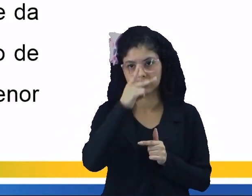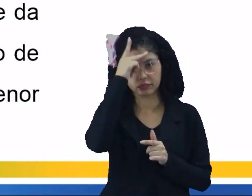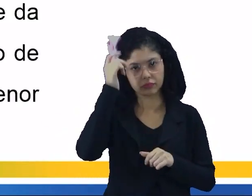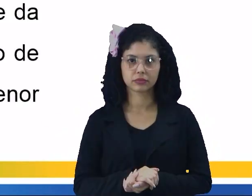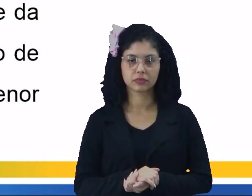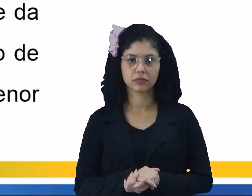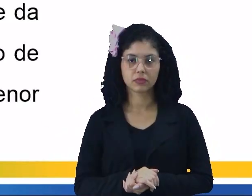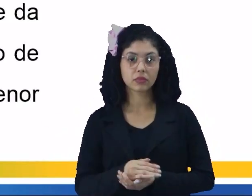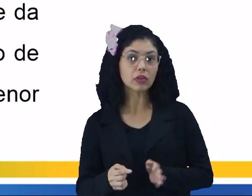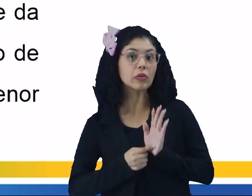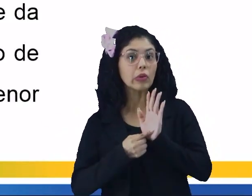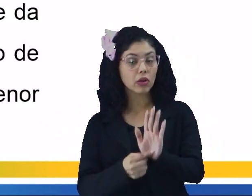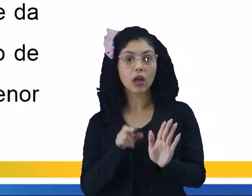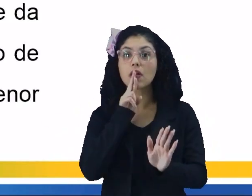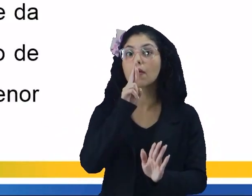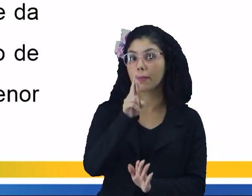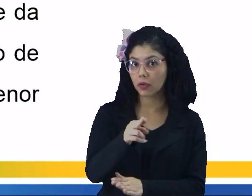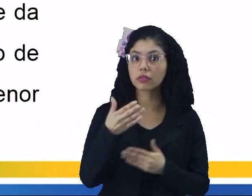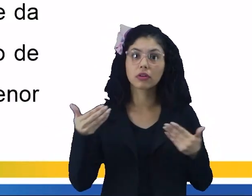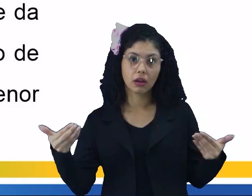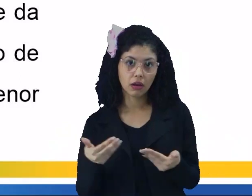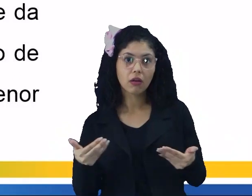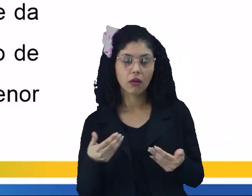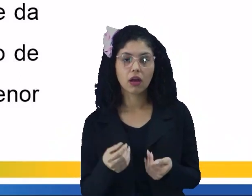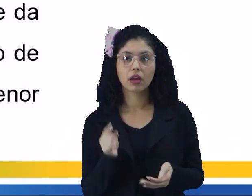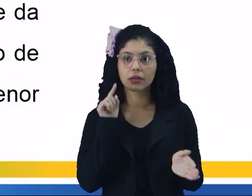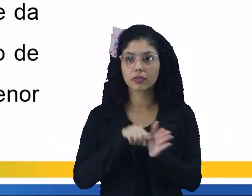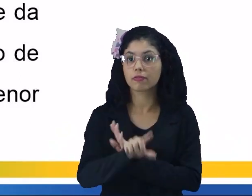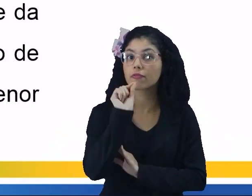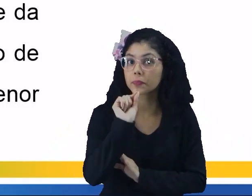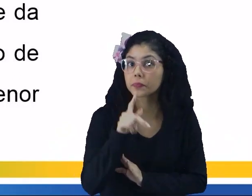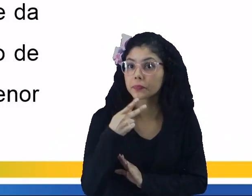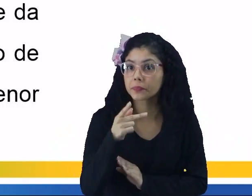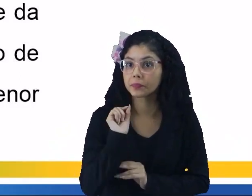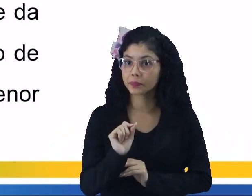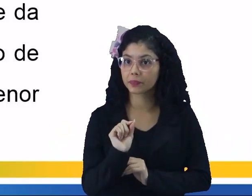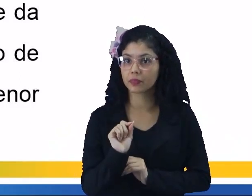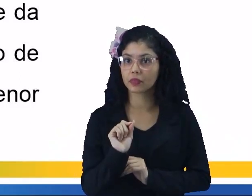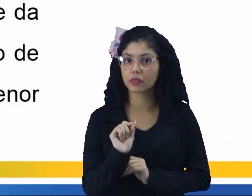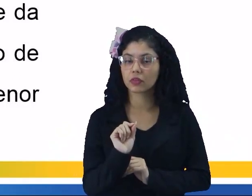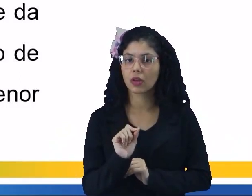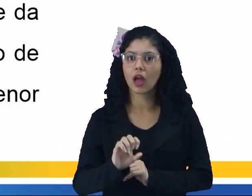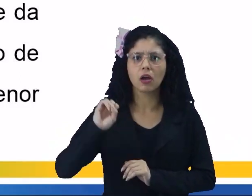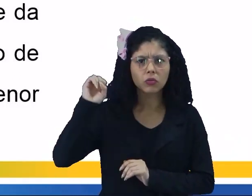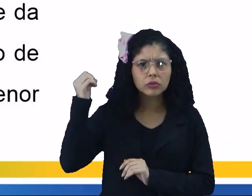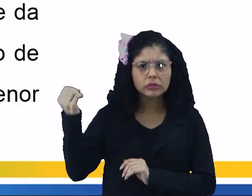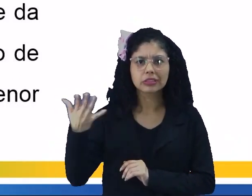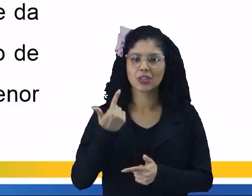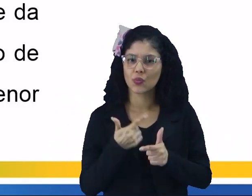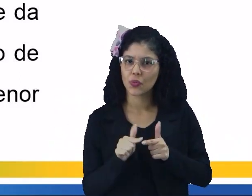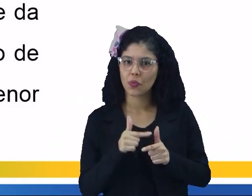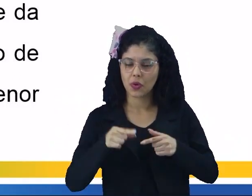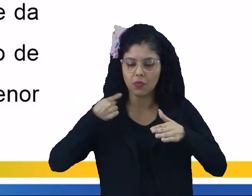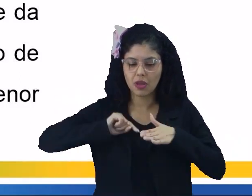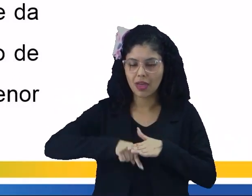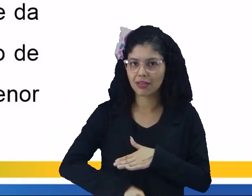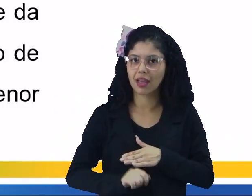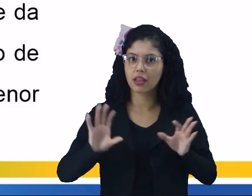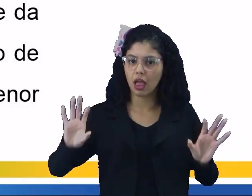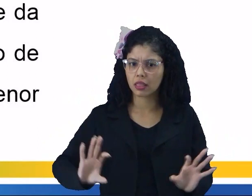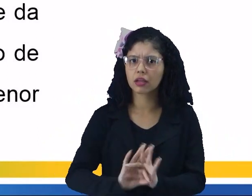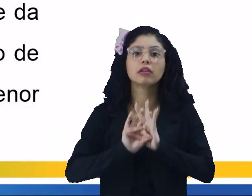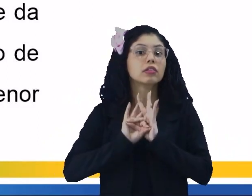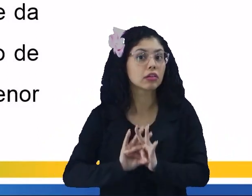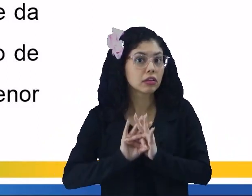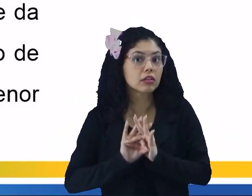então. Mostrando, então, a resolução aqui da questão, diz o seguinte: o risco de lesão interna está